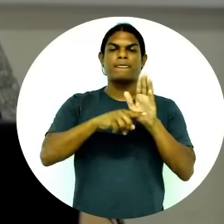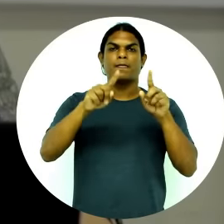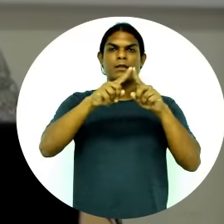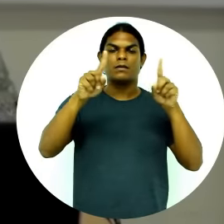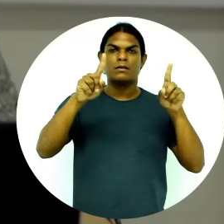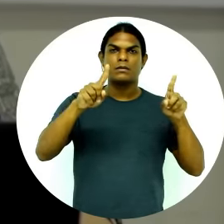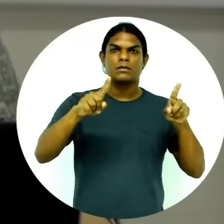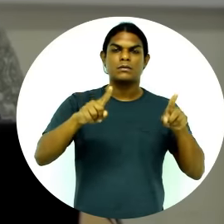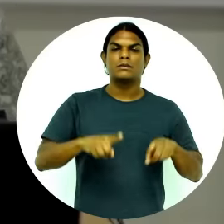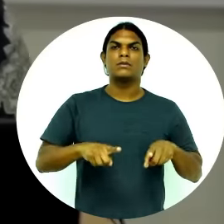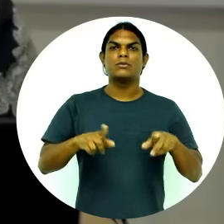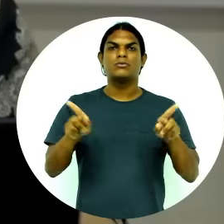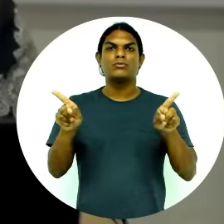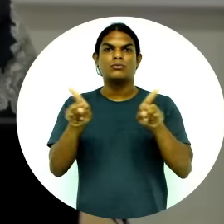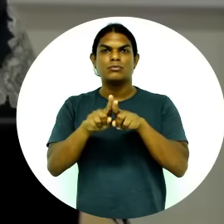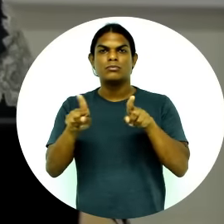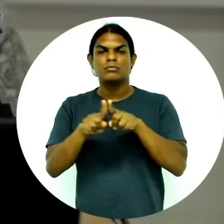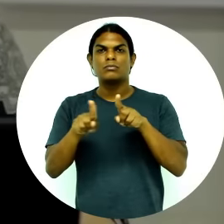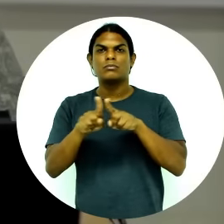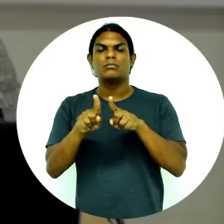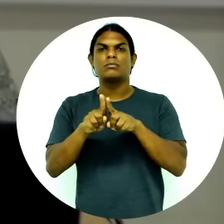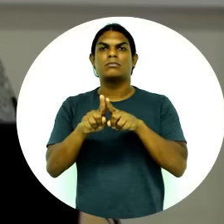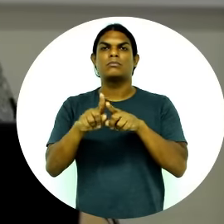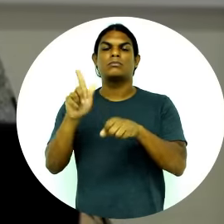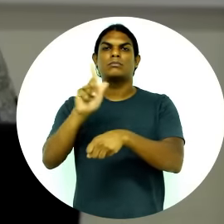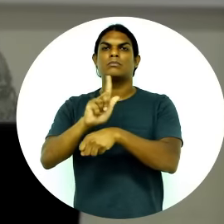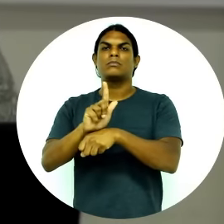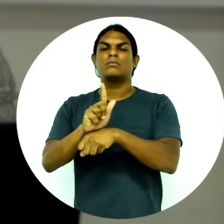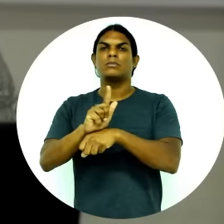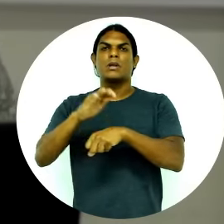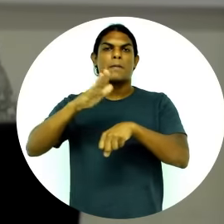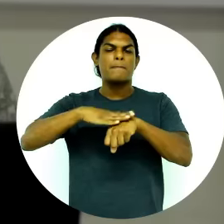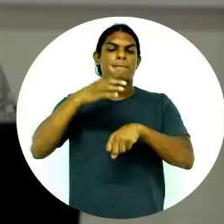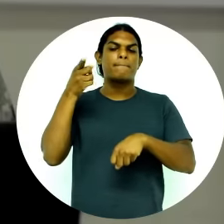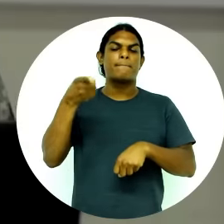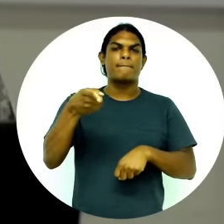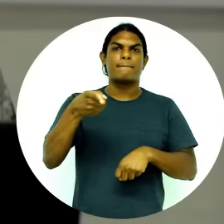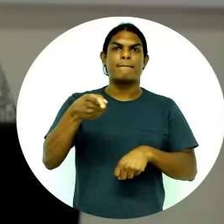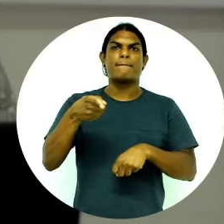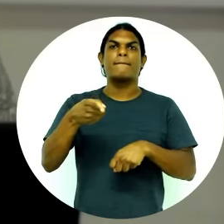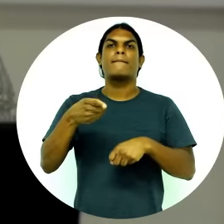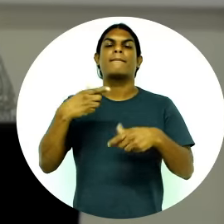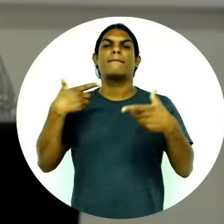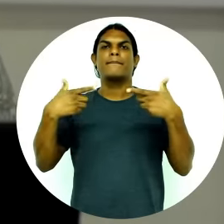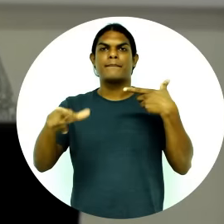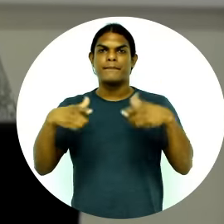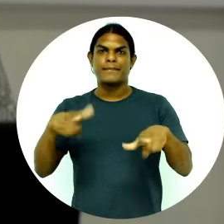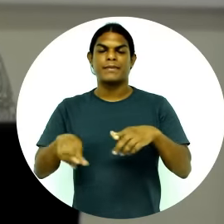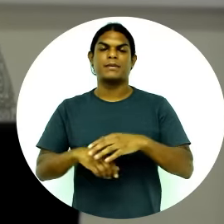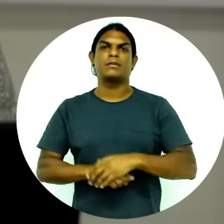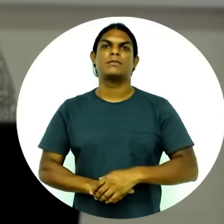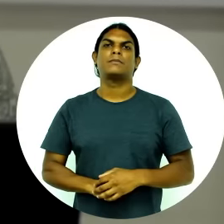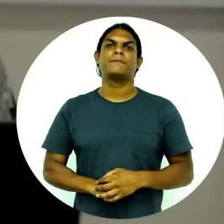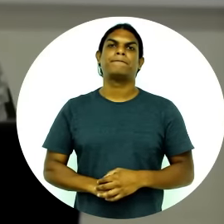ação juntamente com o gestor de cada colaborador para a melhoria desse profissional.